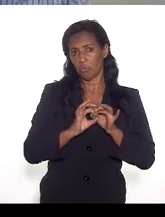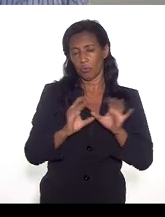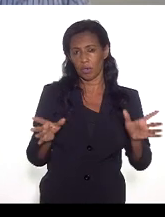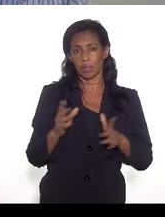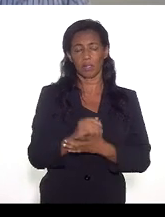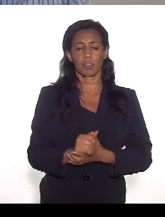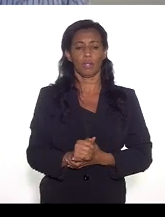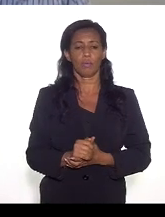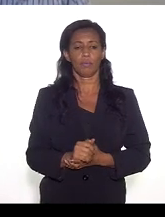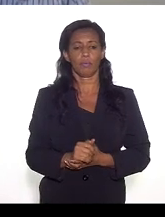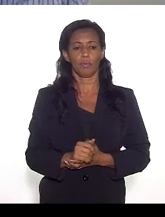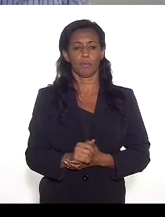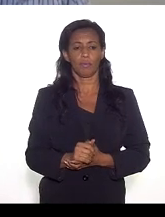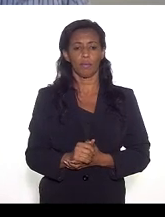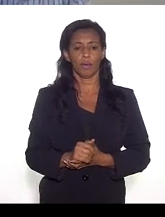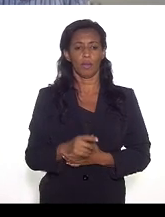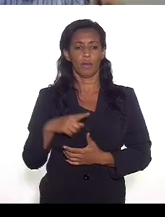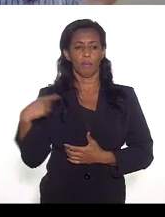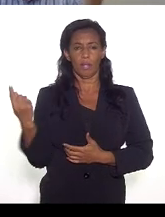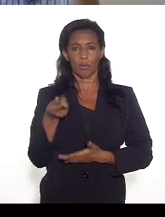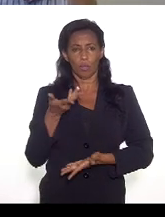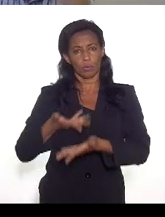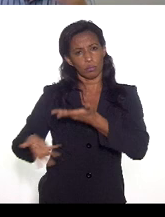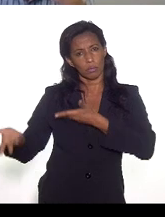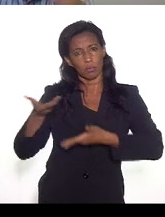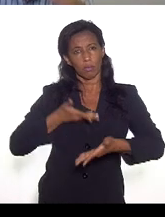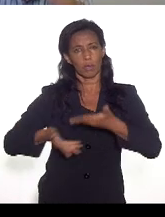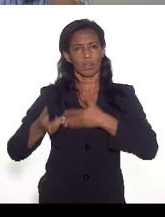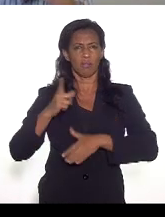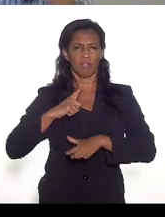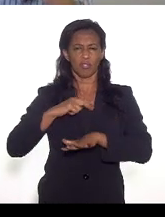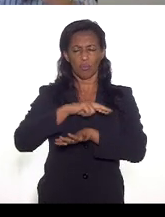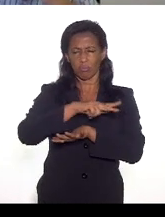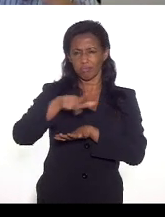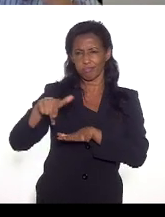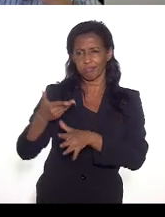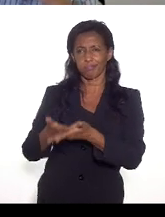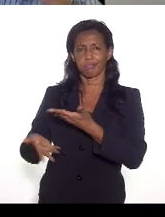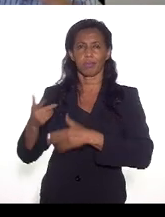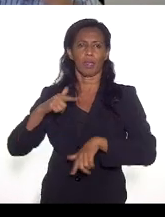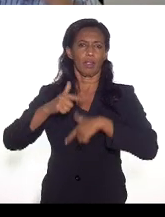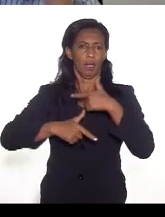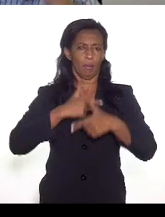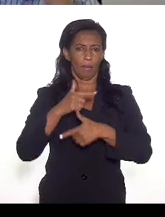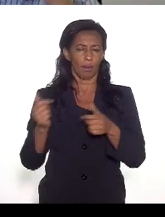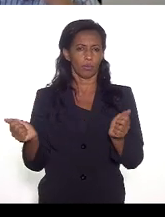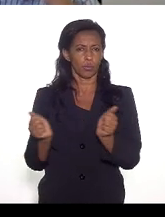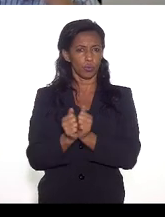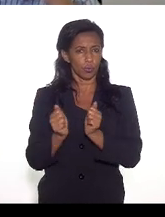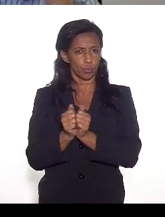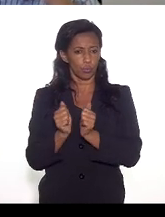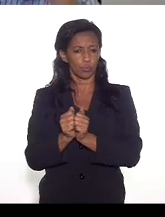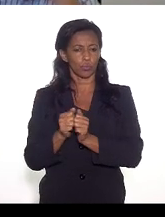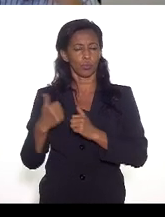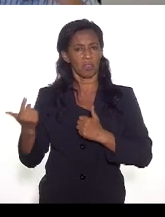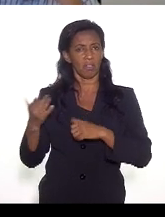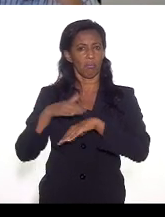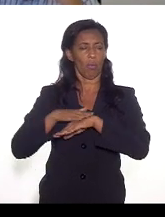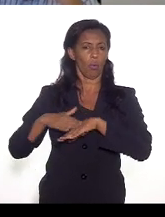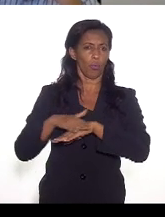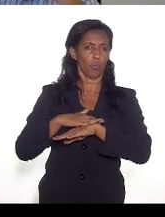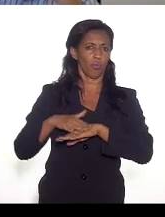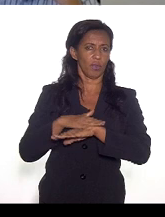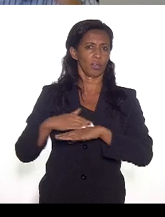que o Arsenal é nosso parceiro, nós temos vários negócios com o Arsenal, trabalhamos em conjunto, e promover uma conversa com